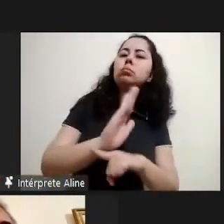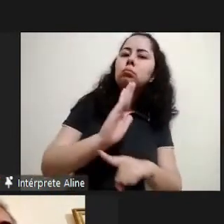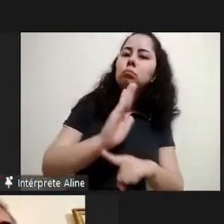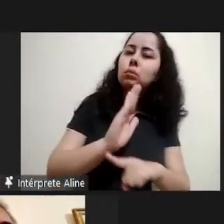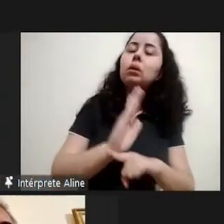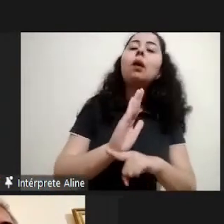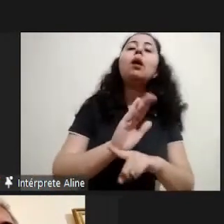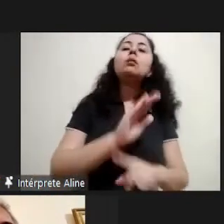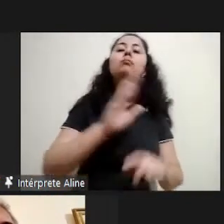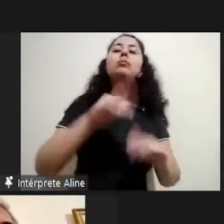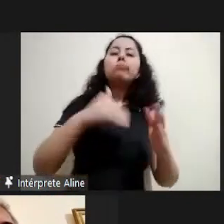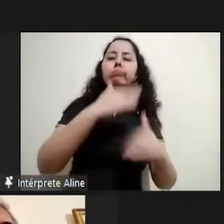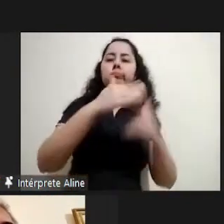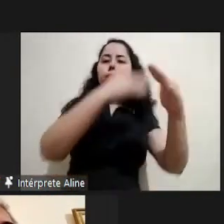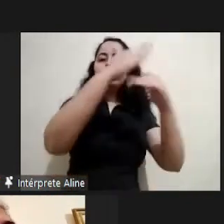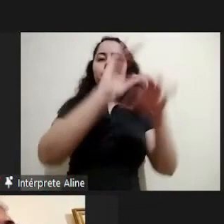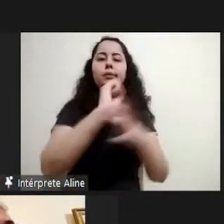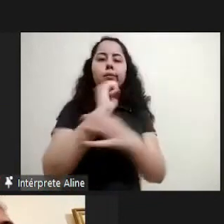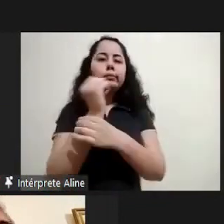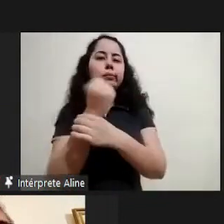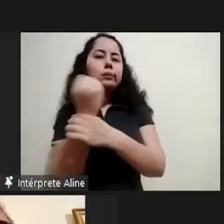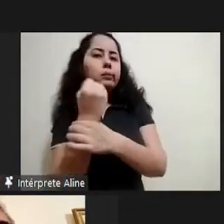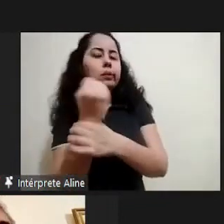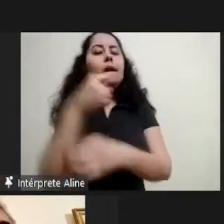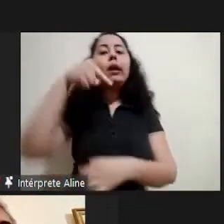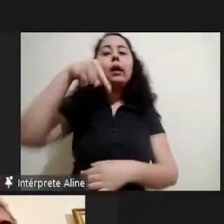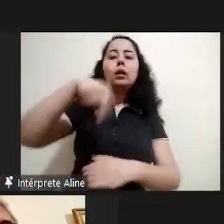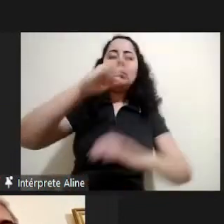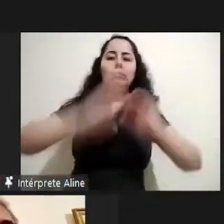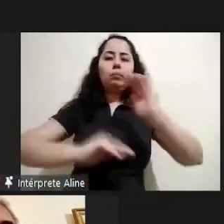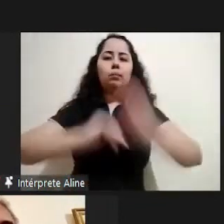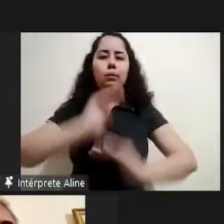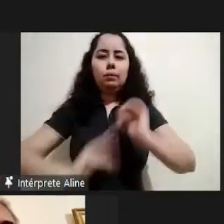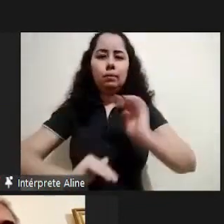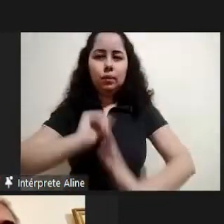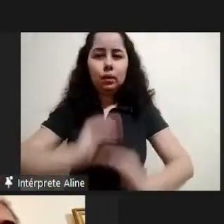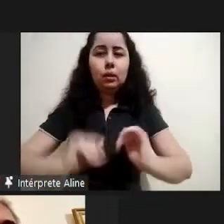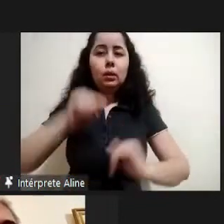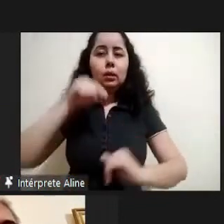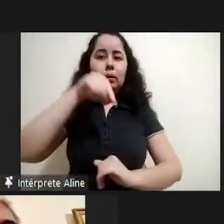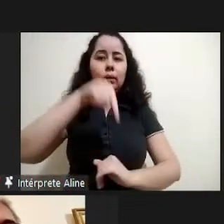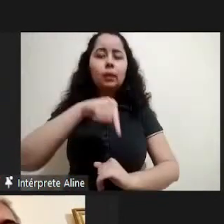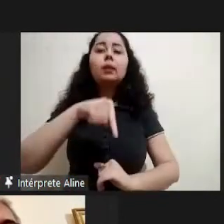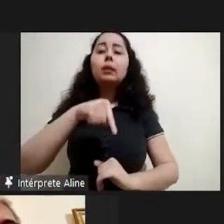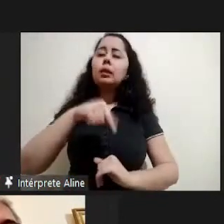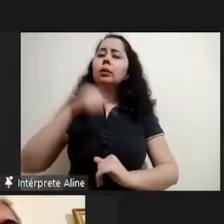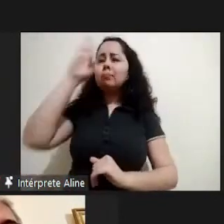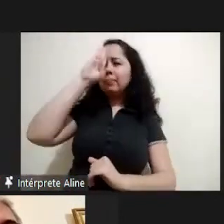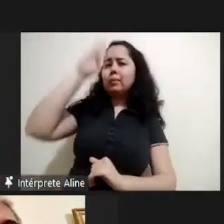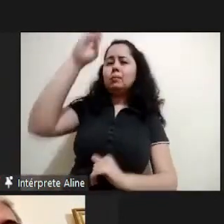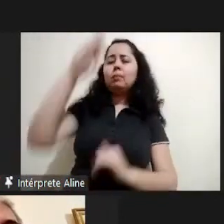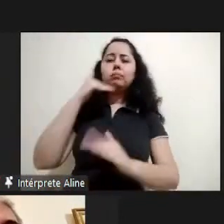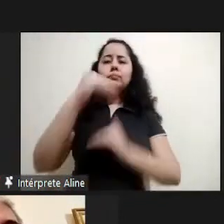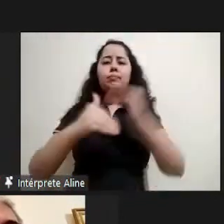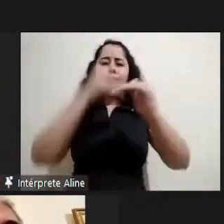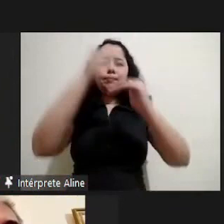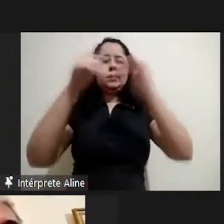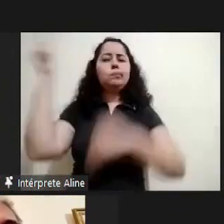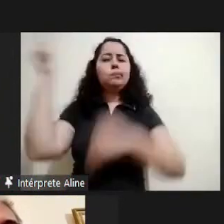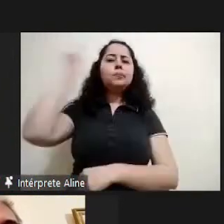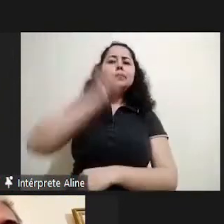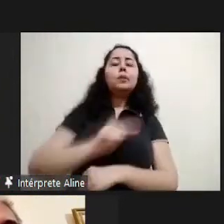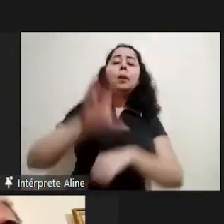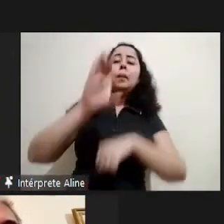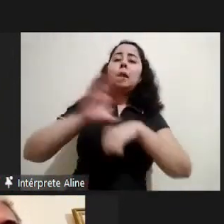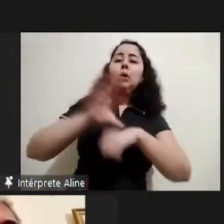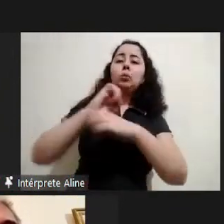fisioterapia como profissão no país e suas contribuições foram fundamentais para o desenvolvimento do curso de fisioterapia